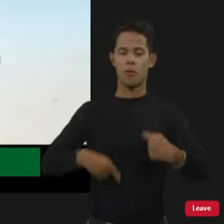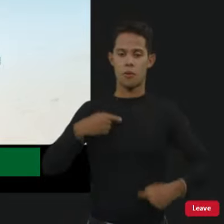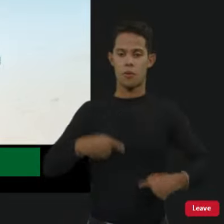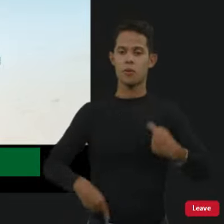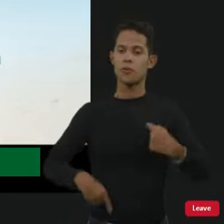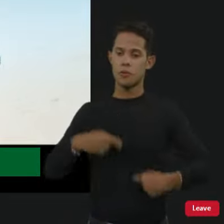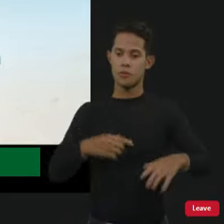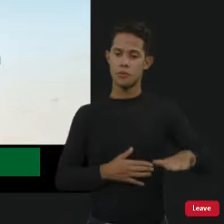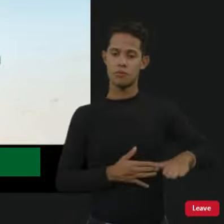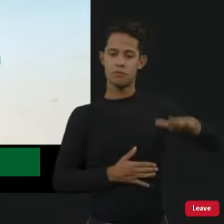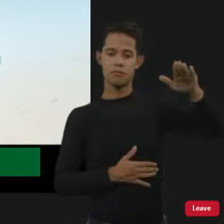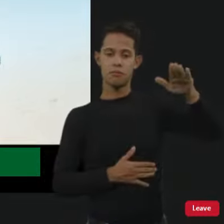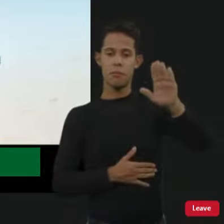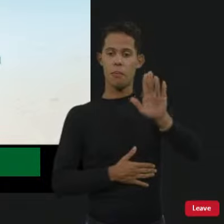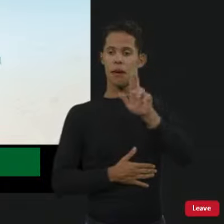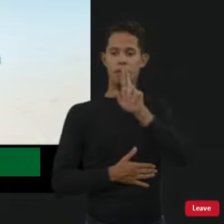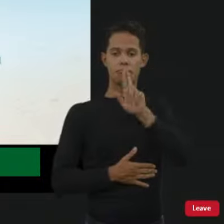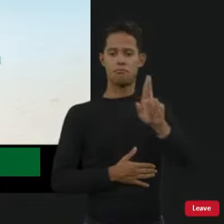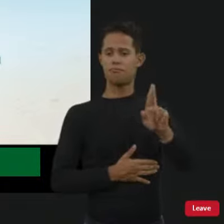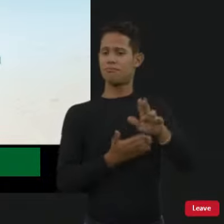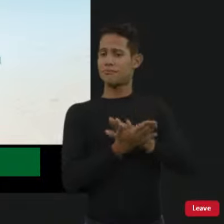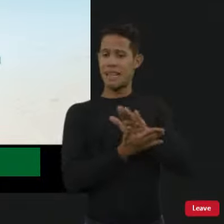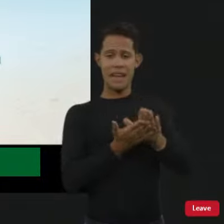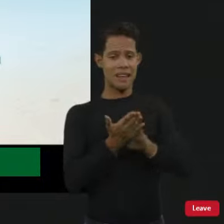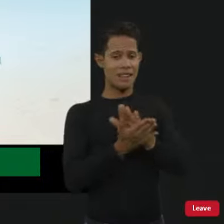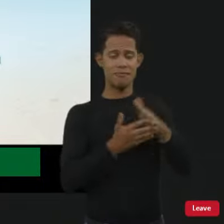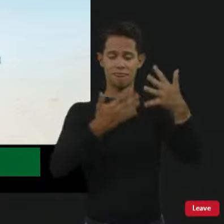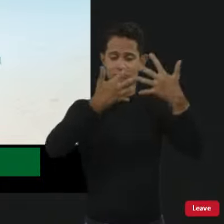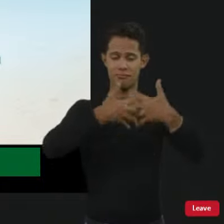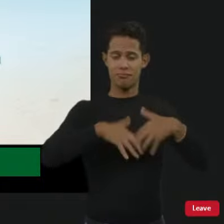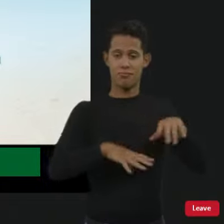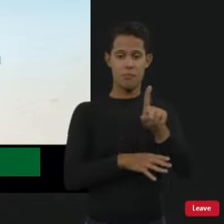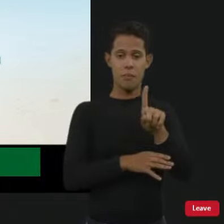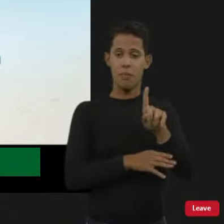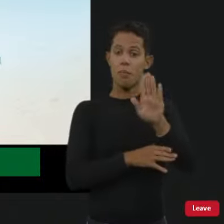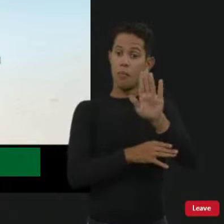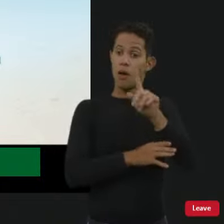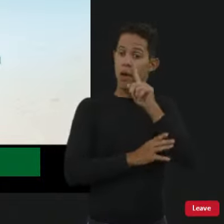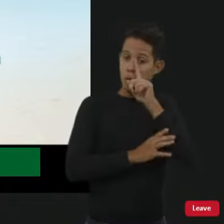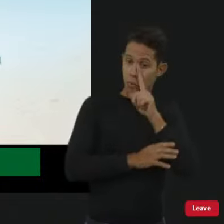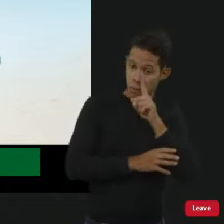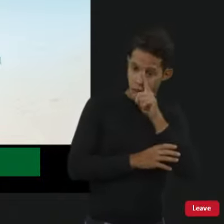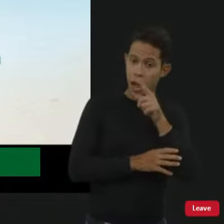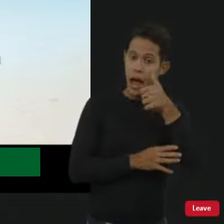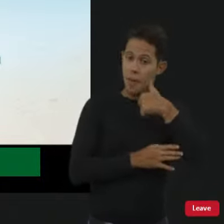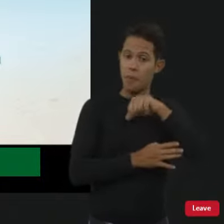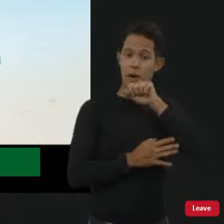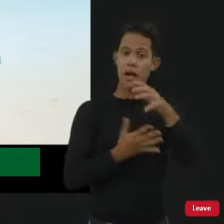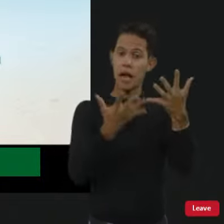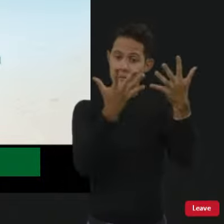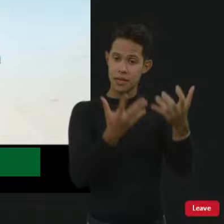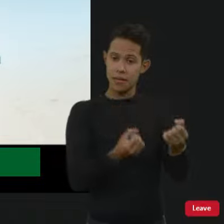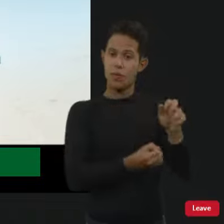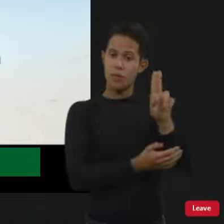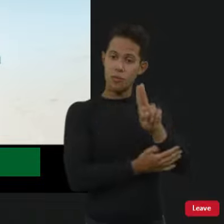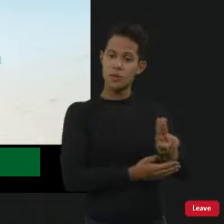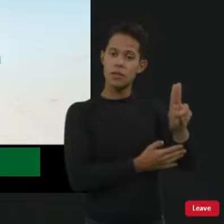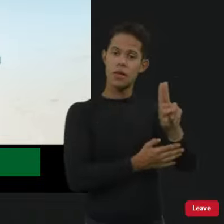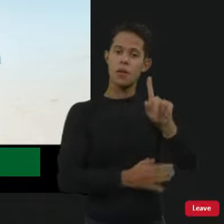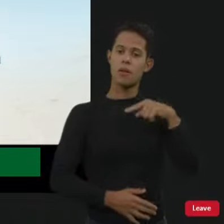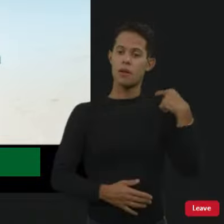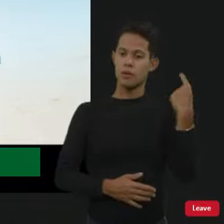seja, não responde. Mesmo assim, por conta e risco, a mãe optou em utilizá-la, né, para que a gente pudesse